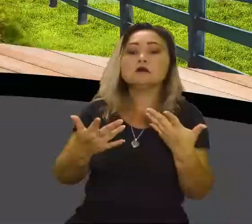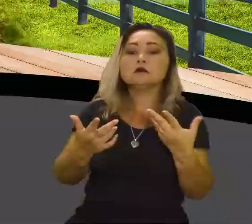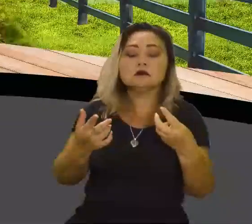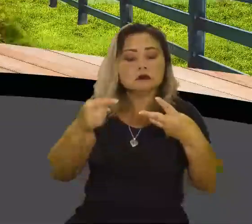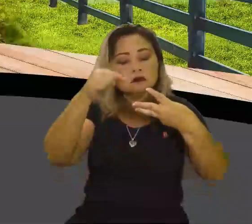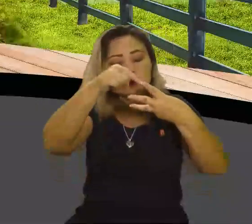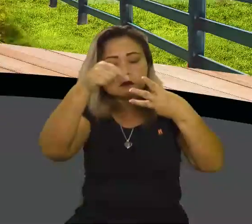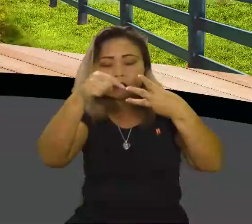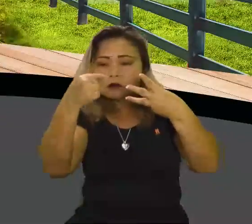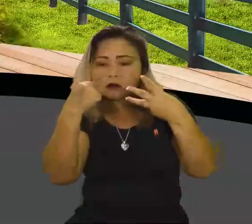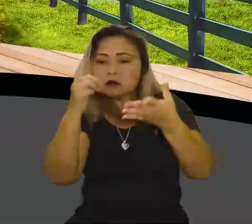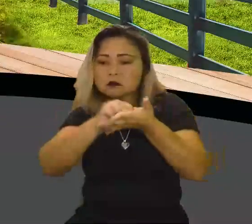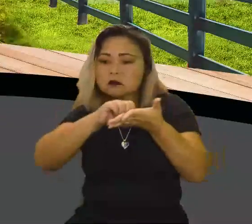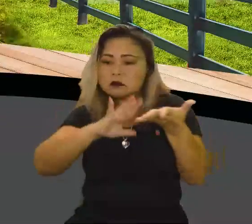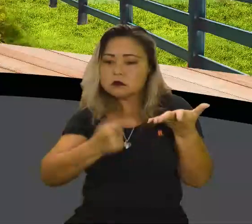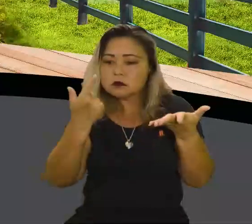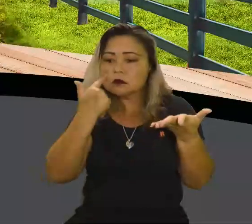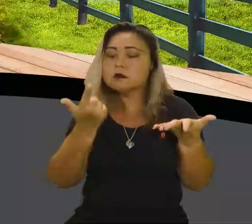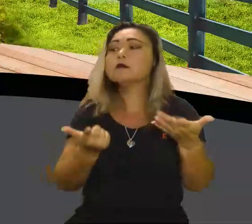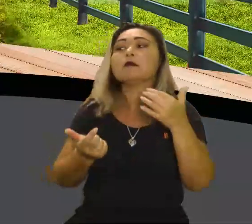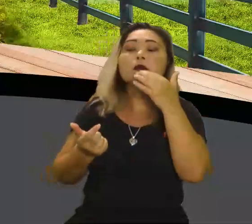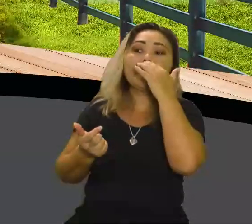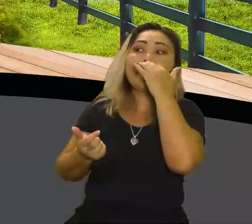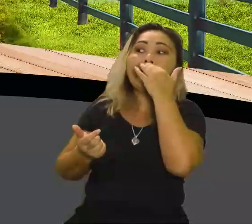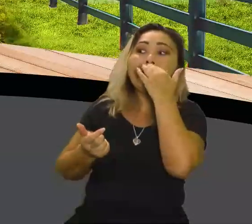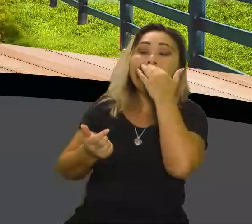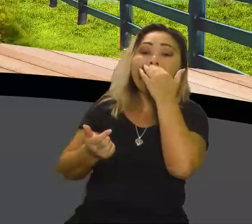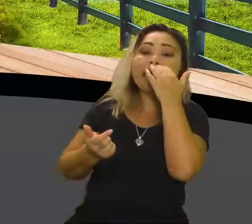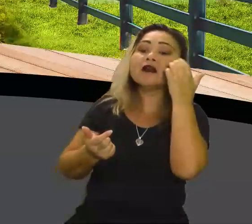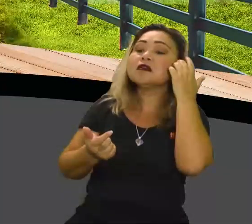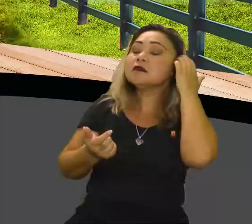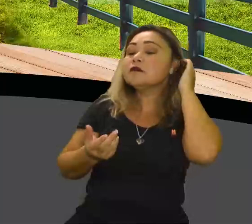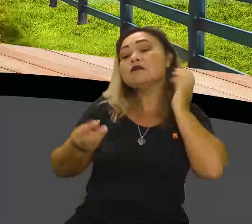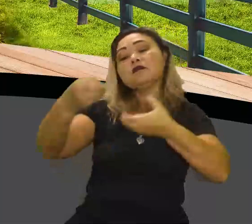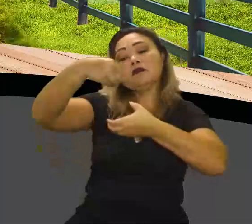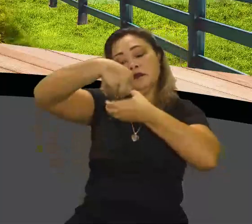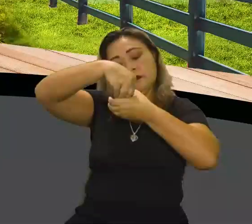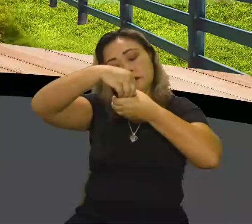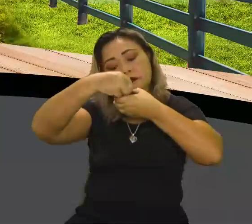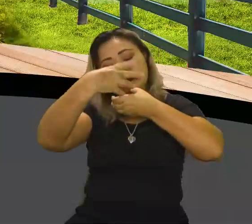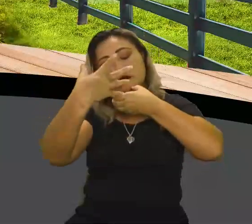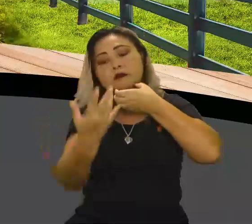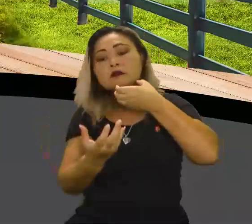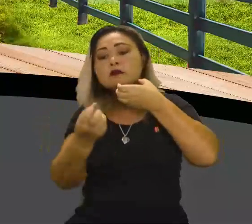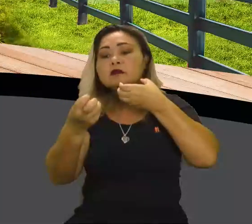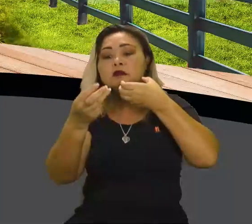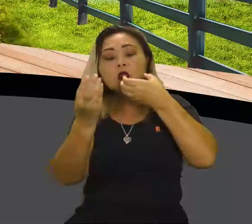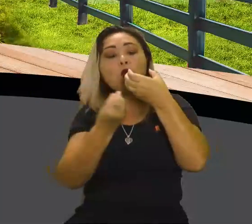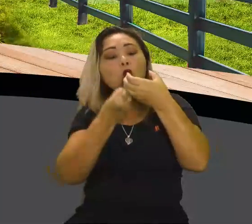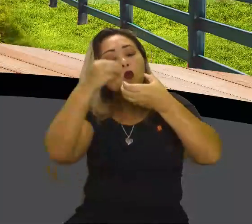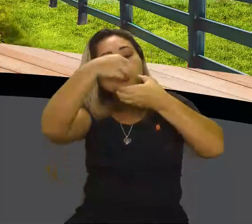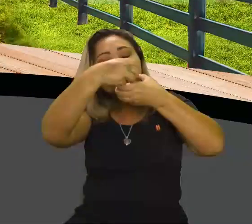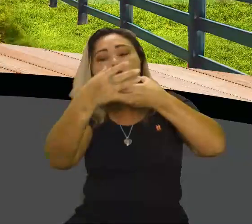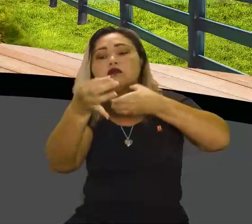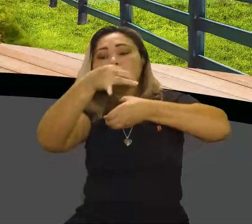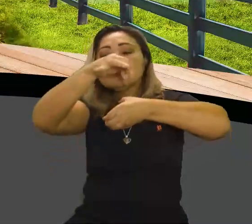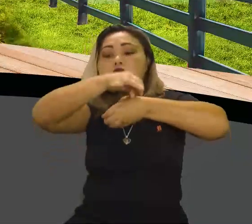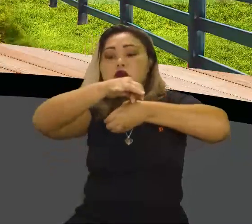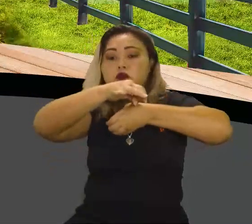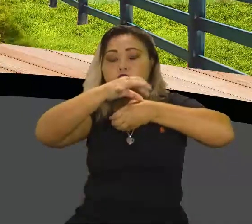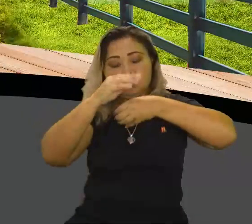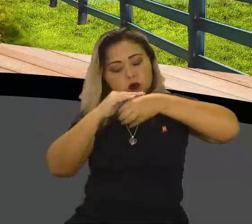nós vamos fazer assim essa atividade, né? Que é a morfologia externa da abelha. Tem